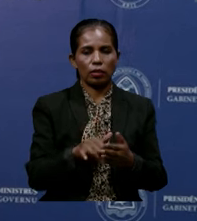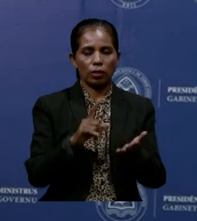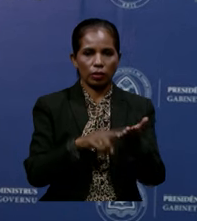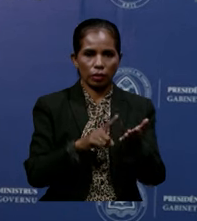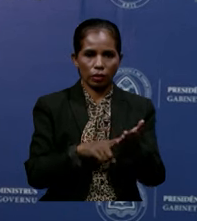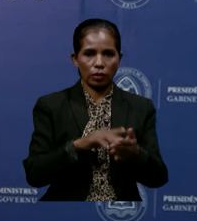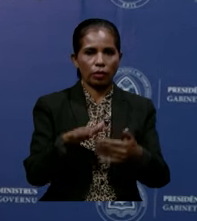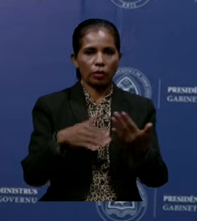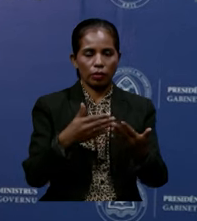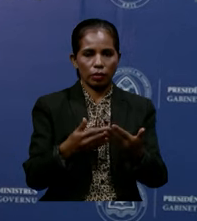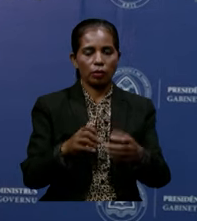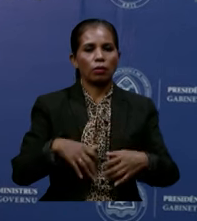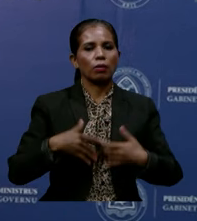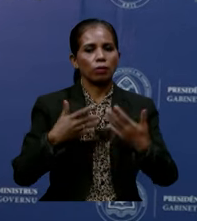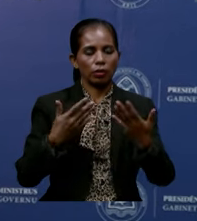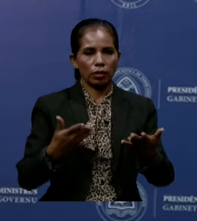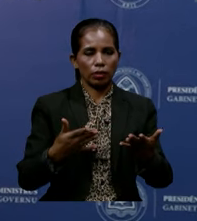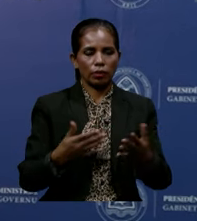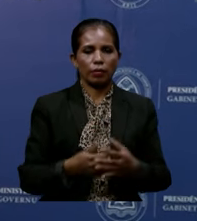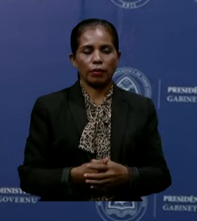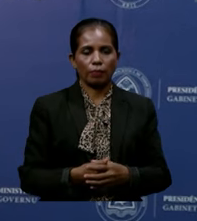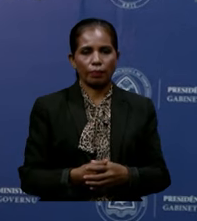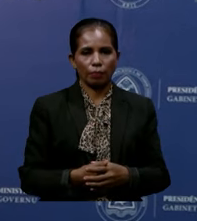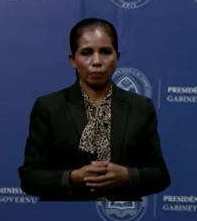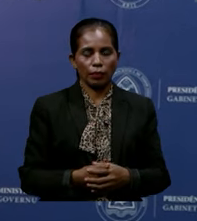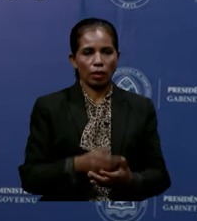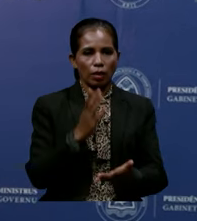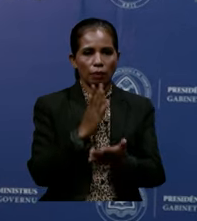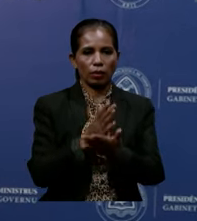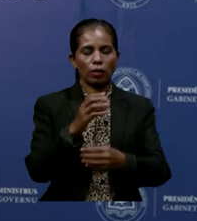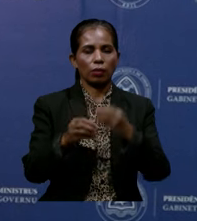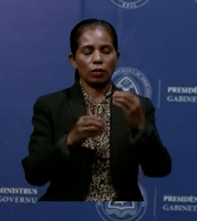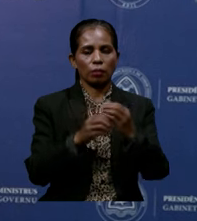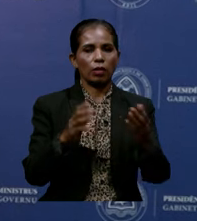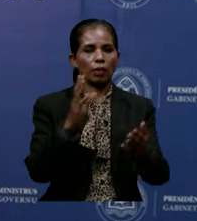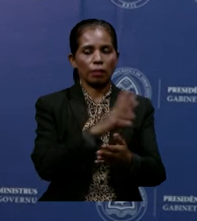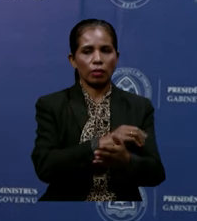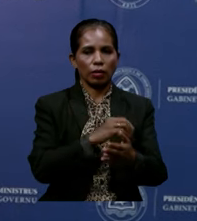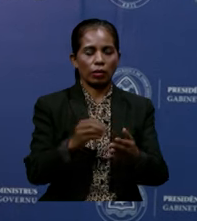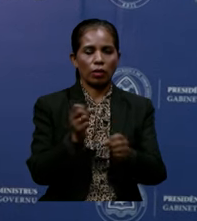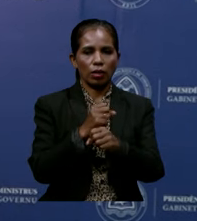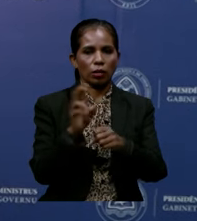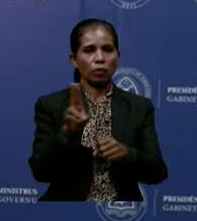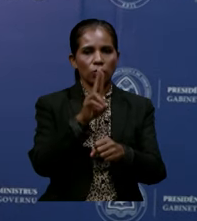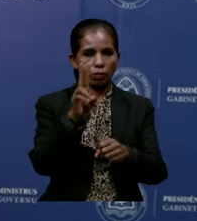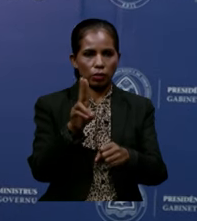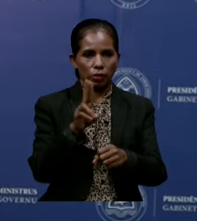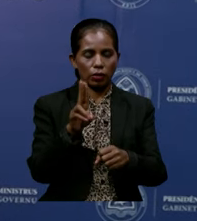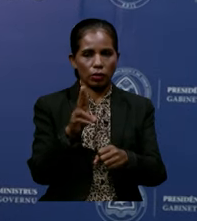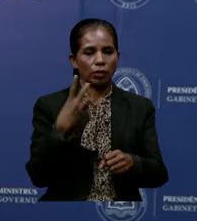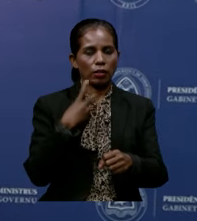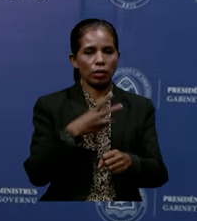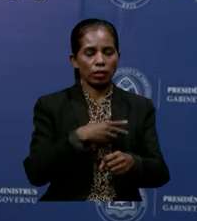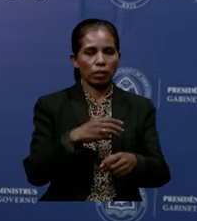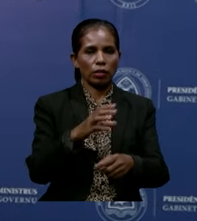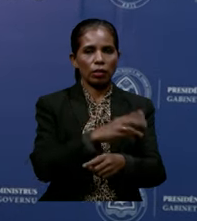diskusi strategik sira insa halo jestan ba kon prevensaun ba contrabando sira halo jestan ba itani